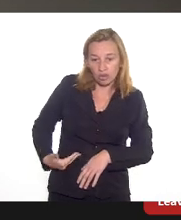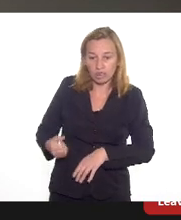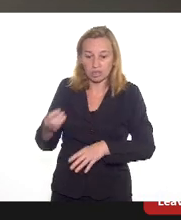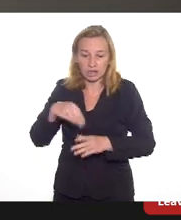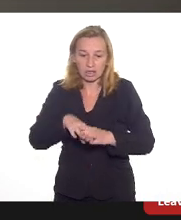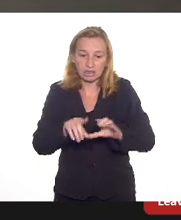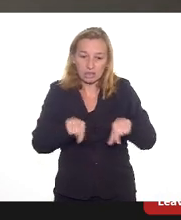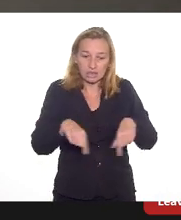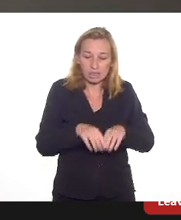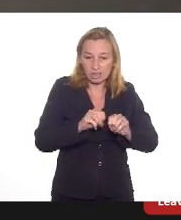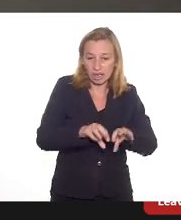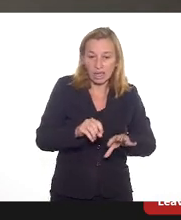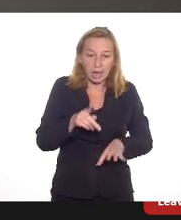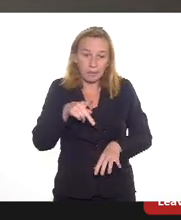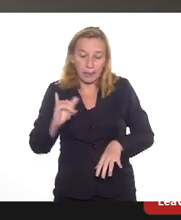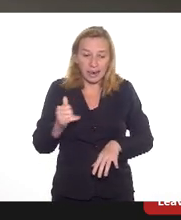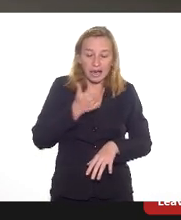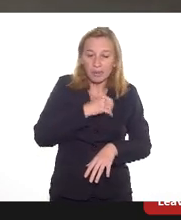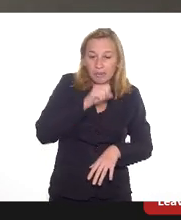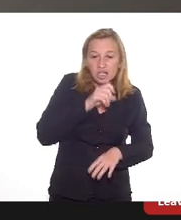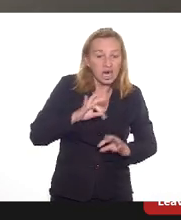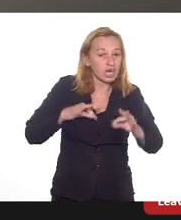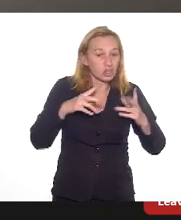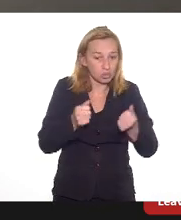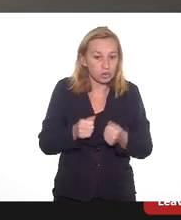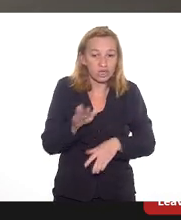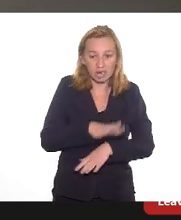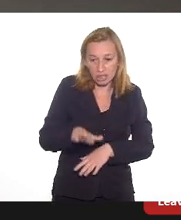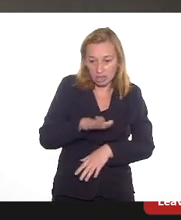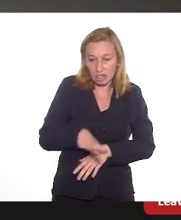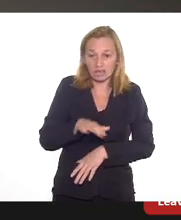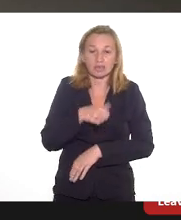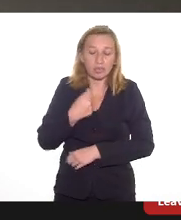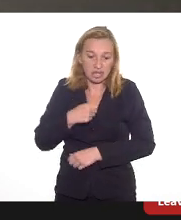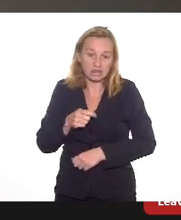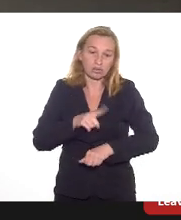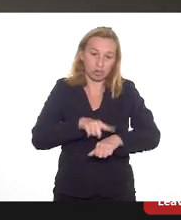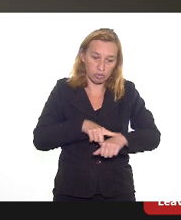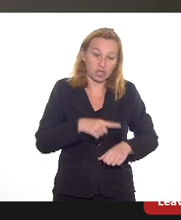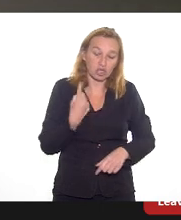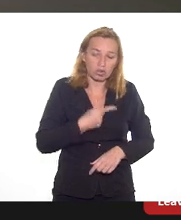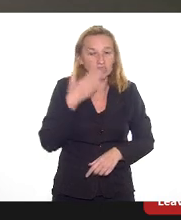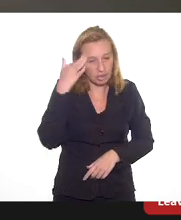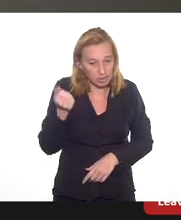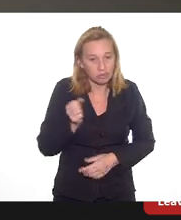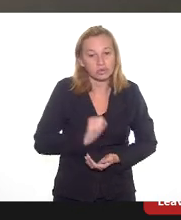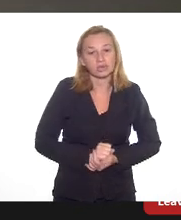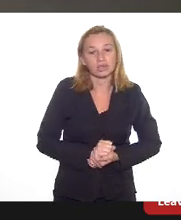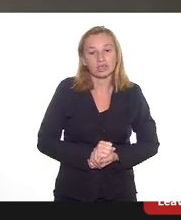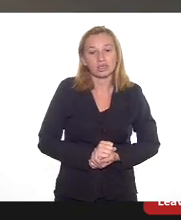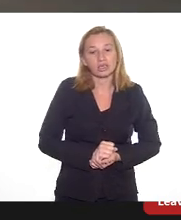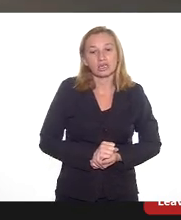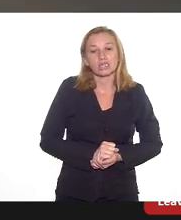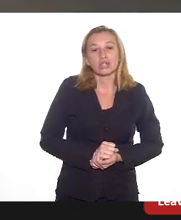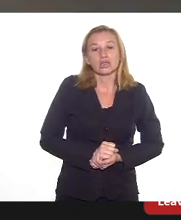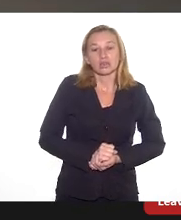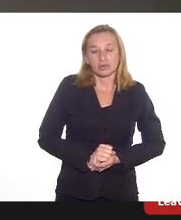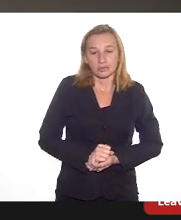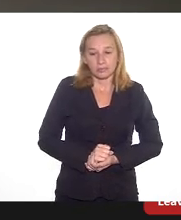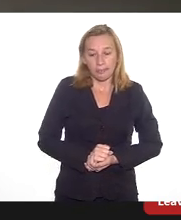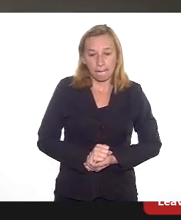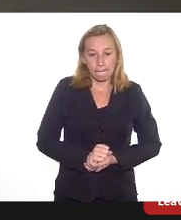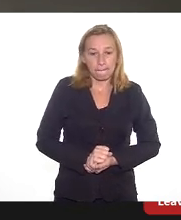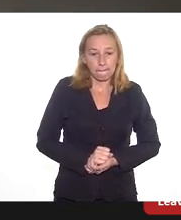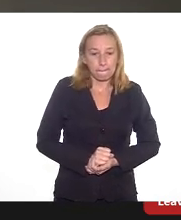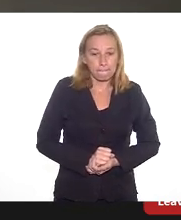ele é pai, ele é mãe, ele é tudo que, aquilo, que aquela criança precisa naquele momento. E a gente sabe disso. Tá? Então, todas as passagens que eu